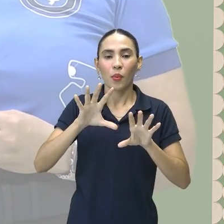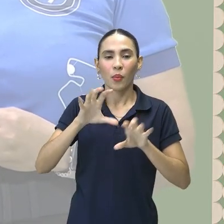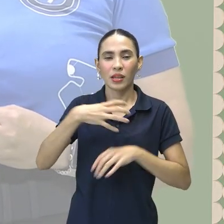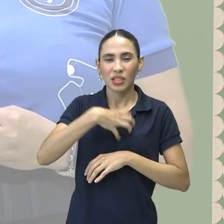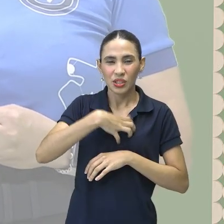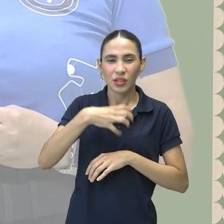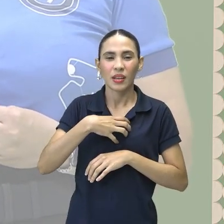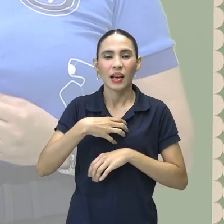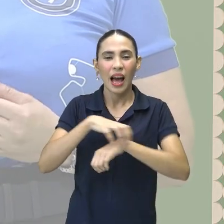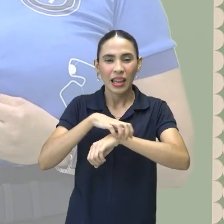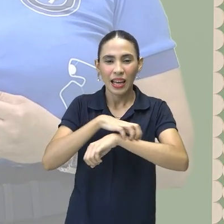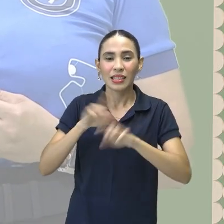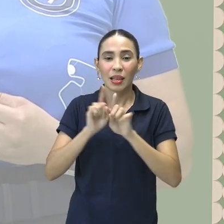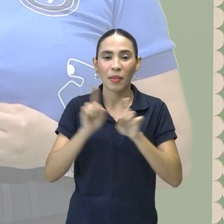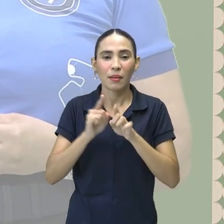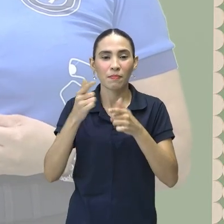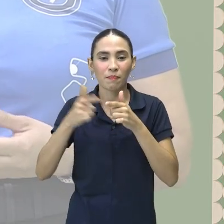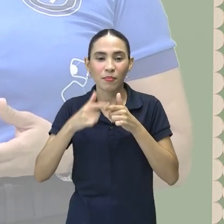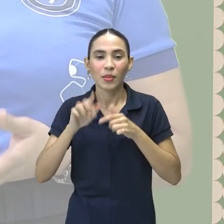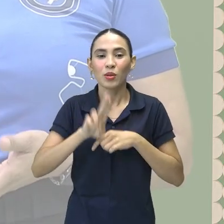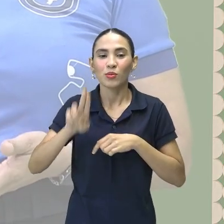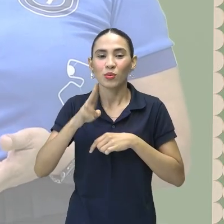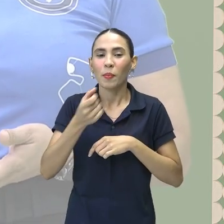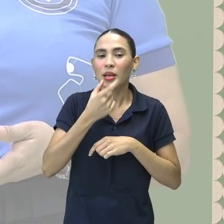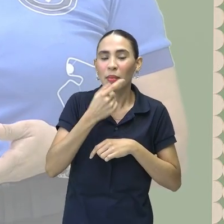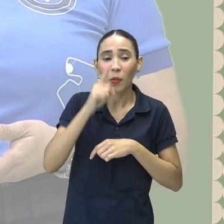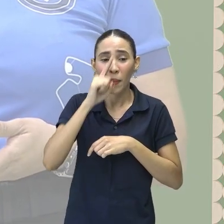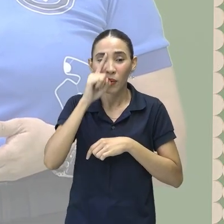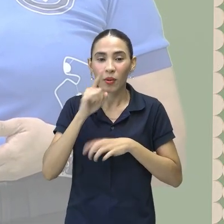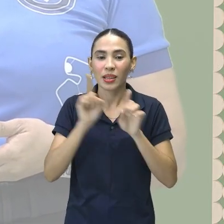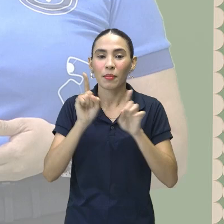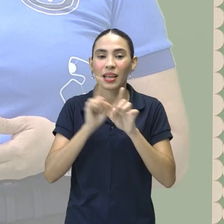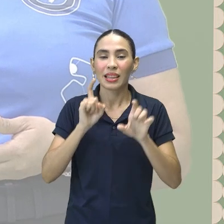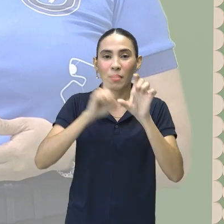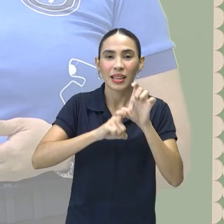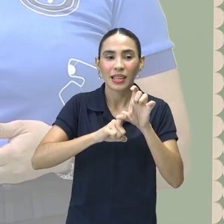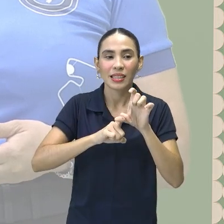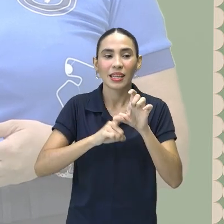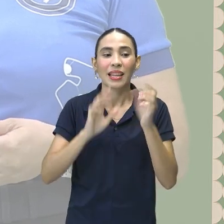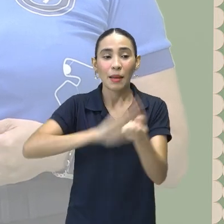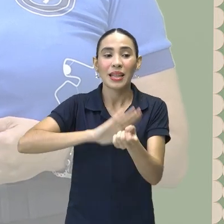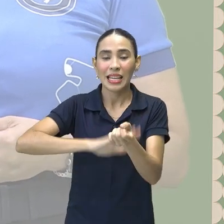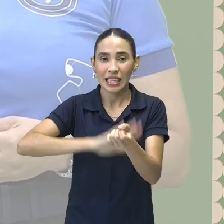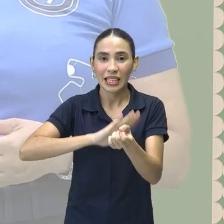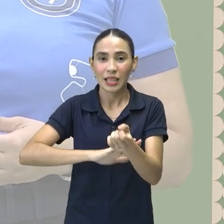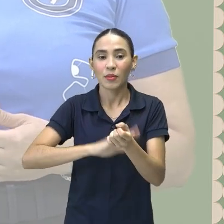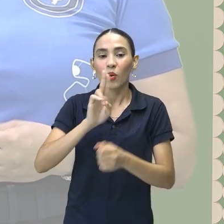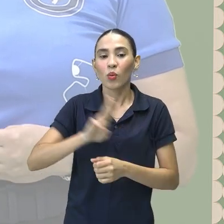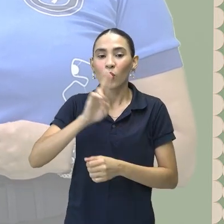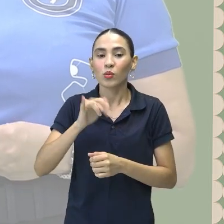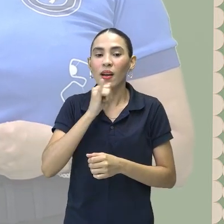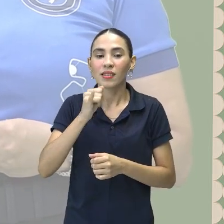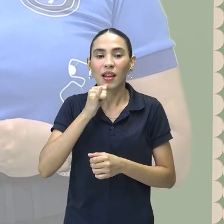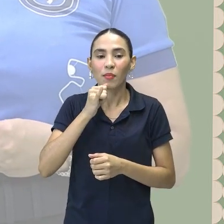graves, interações medicamentosas perigosas e a dependência química, como o uso aí de